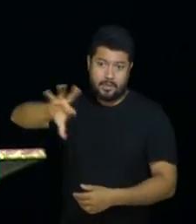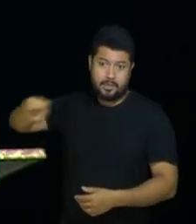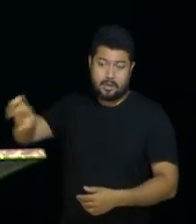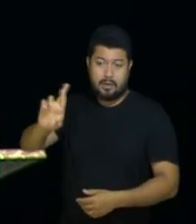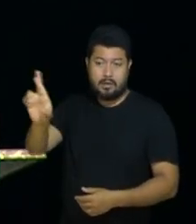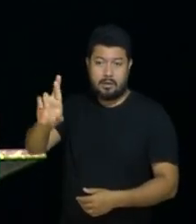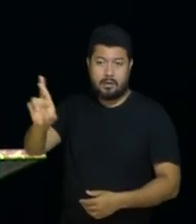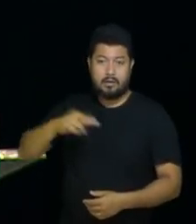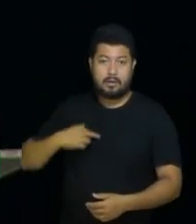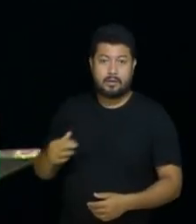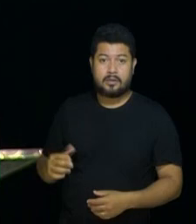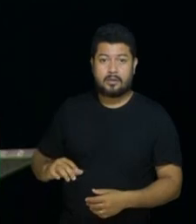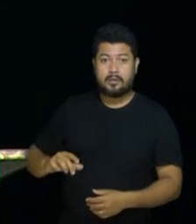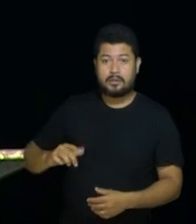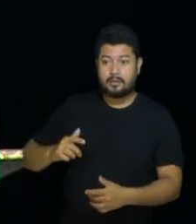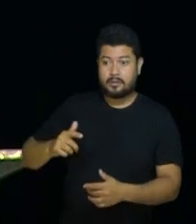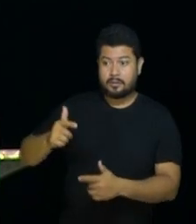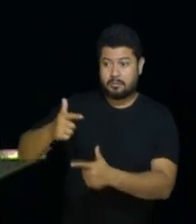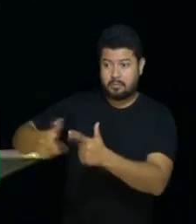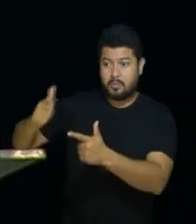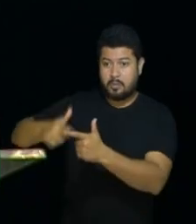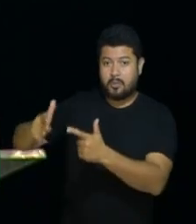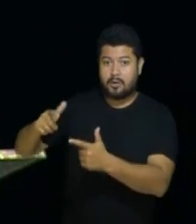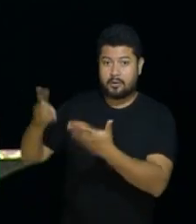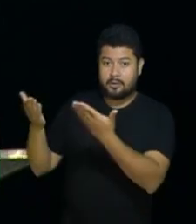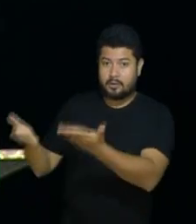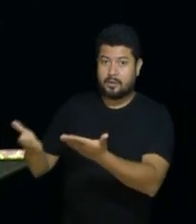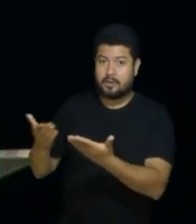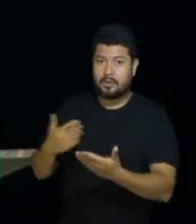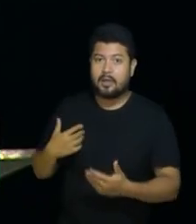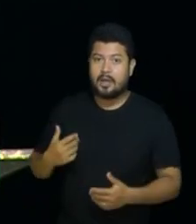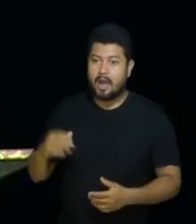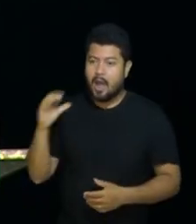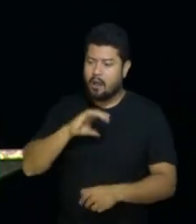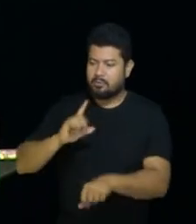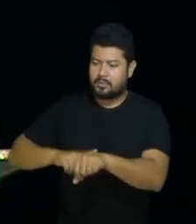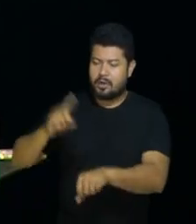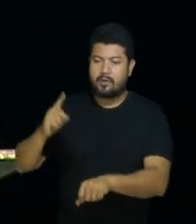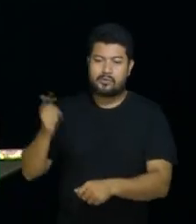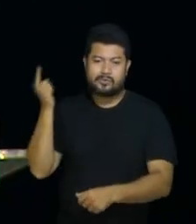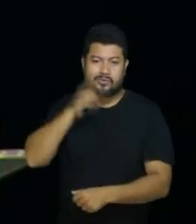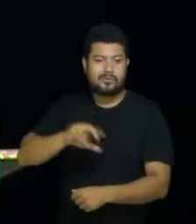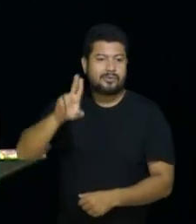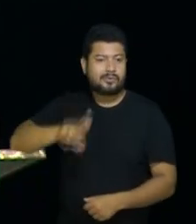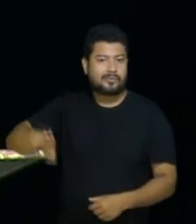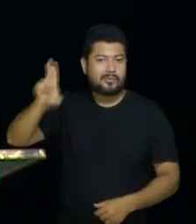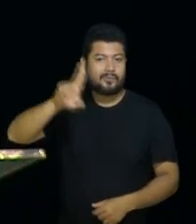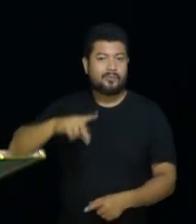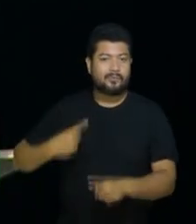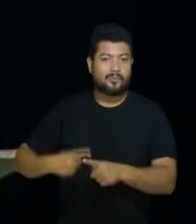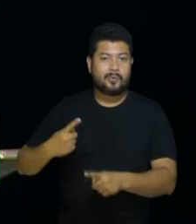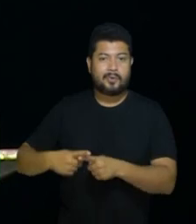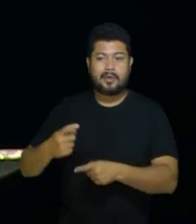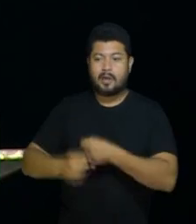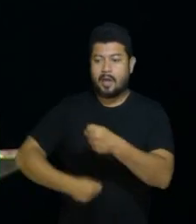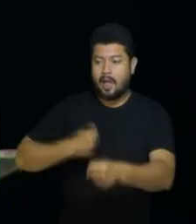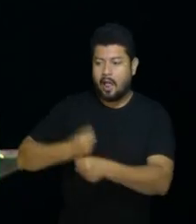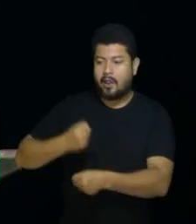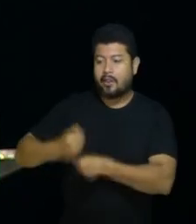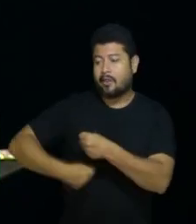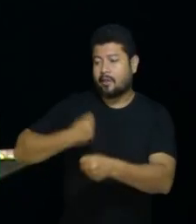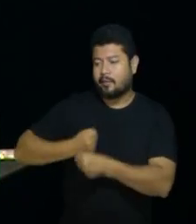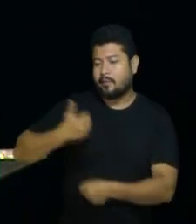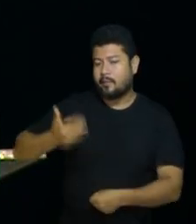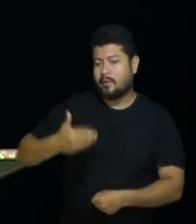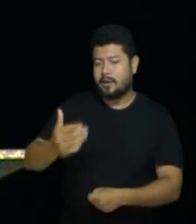tragédia climática, nós tenhamos esse dinheiro de forma imediata, porque senão é todo ano a mesma choradeira, a mesma ladainha,